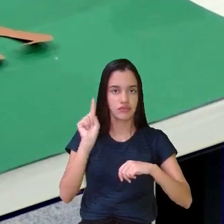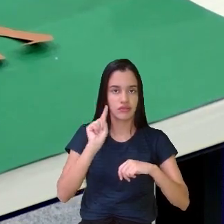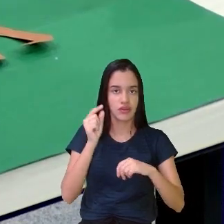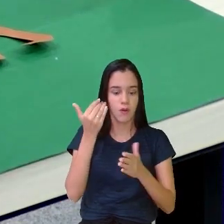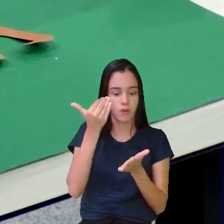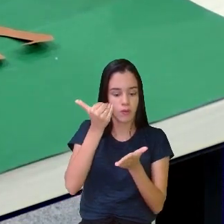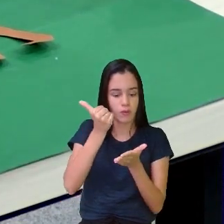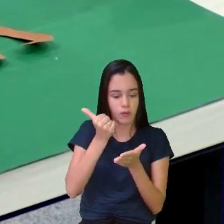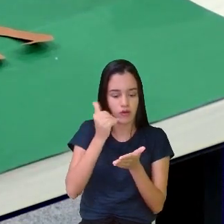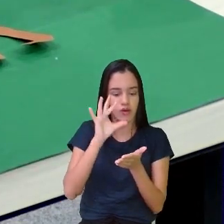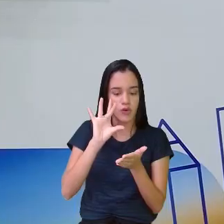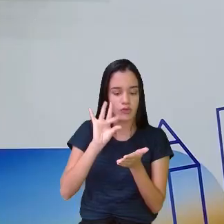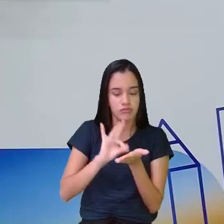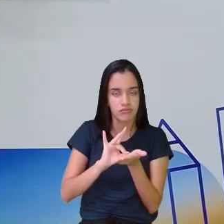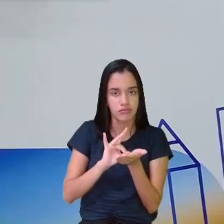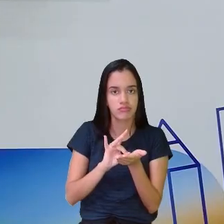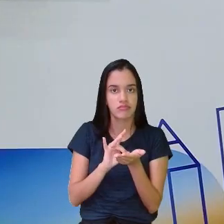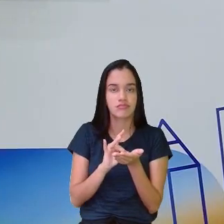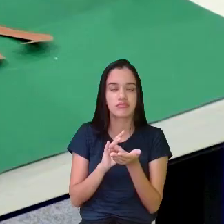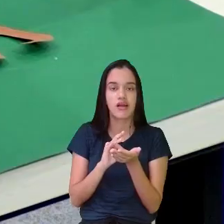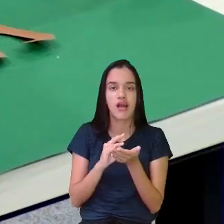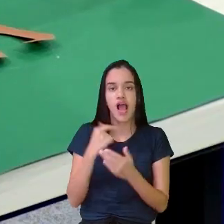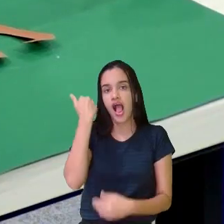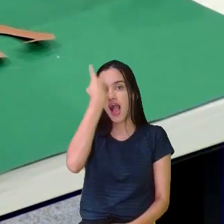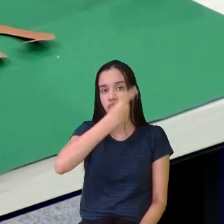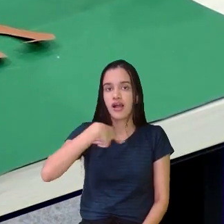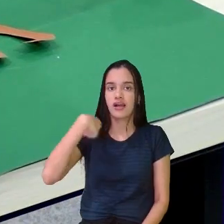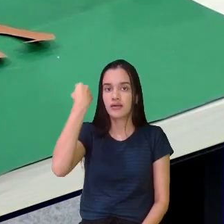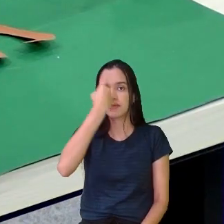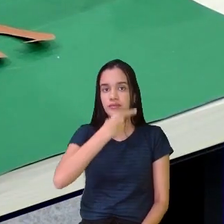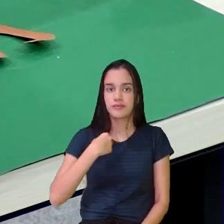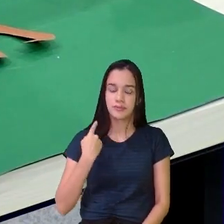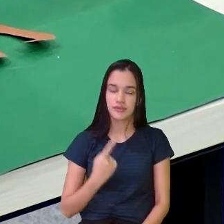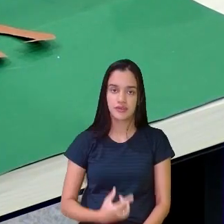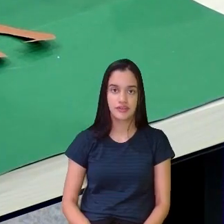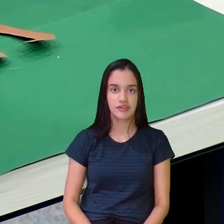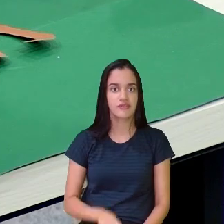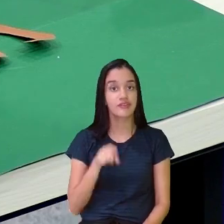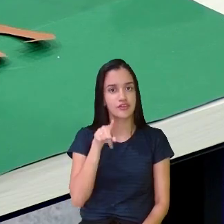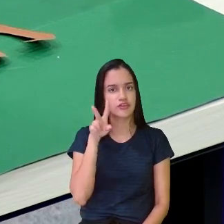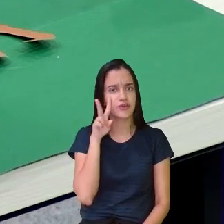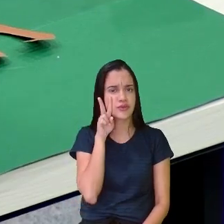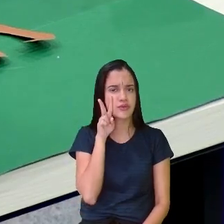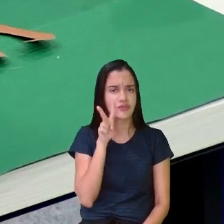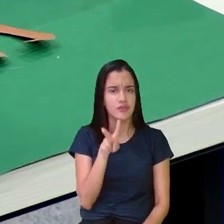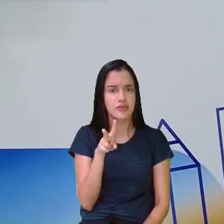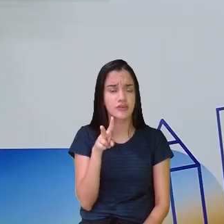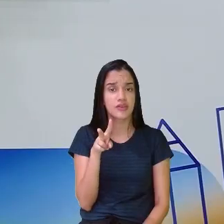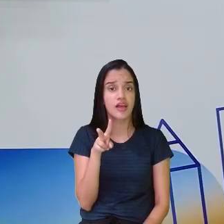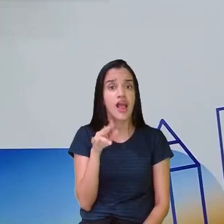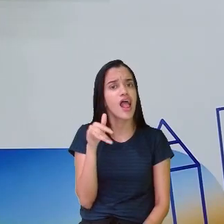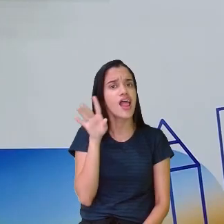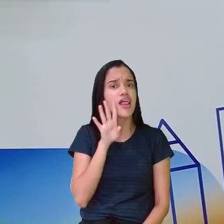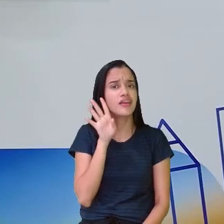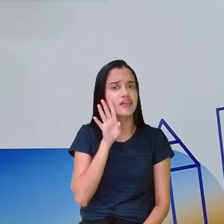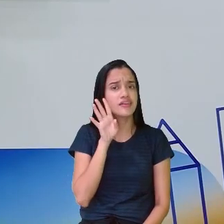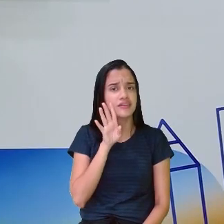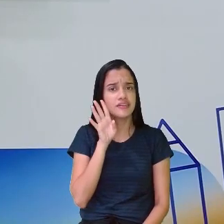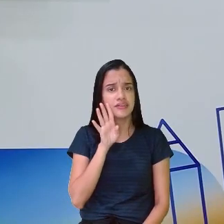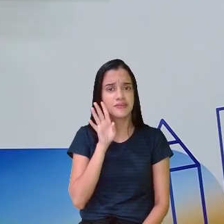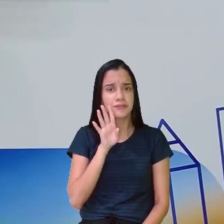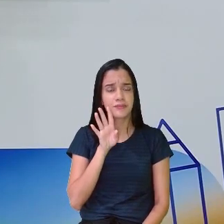Cola a cabeça. Vocês estão vendo que eu uso o mínimo possível. Importante. É até legal porque não